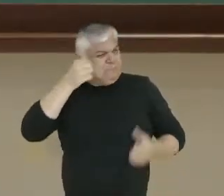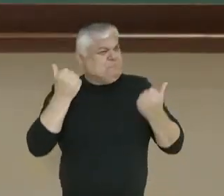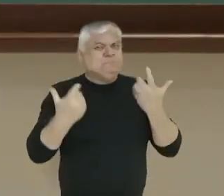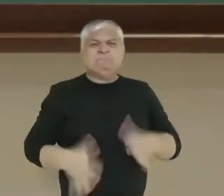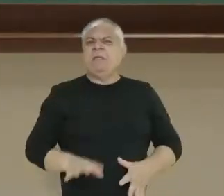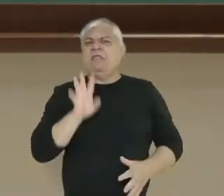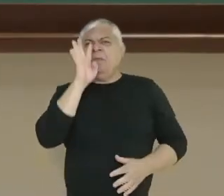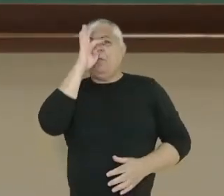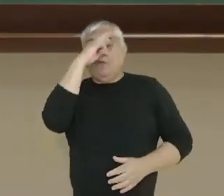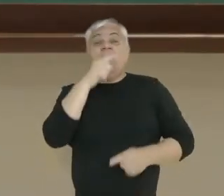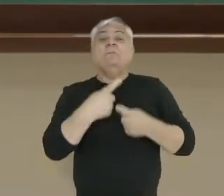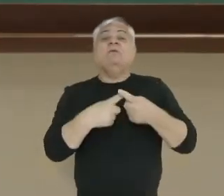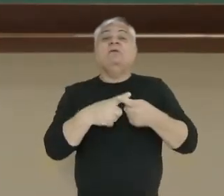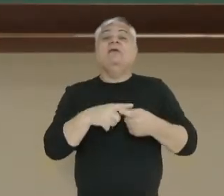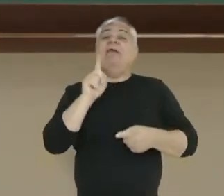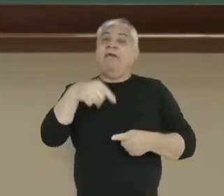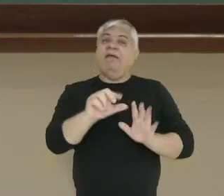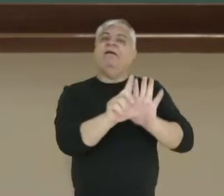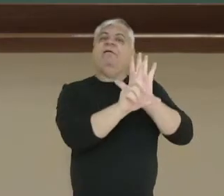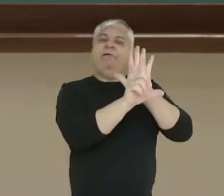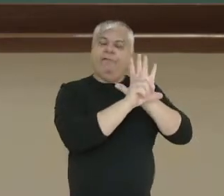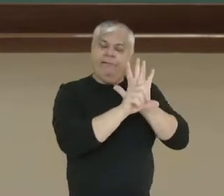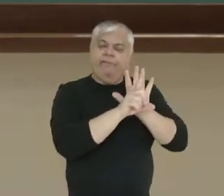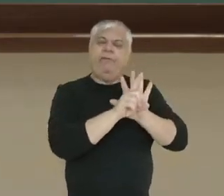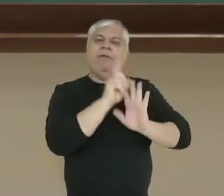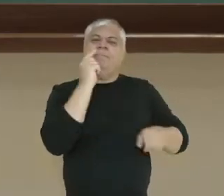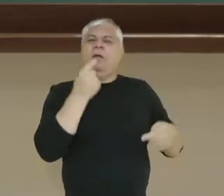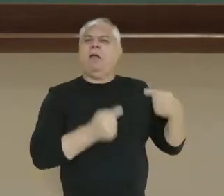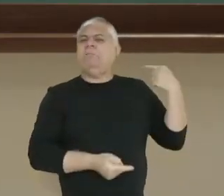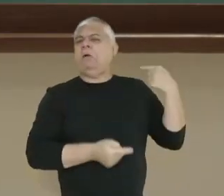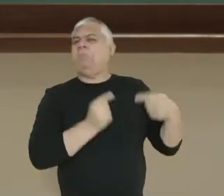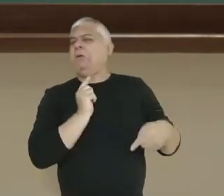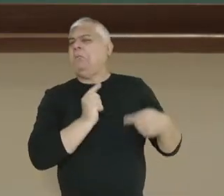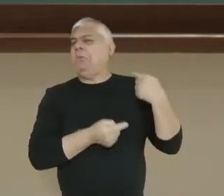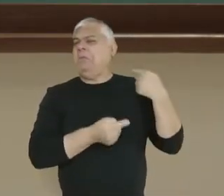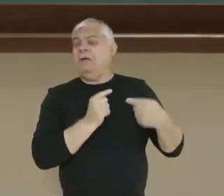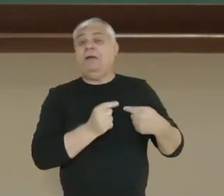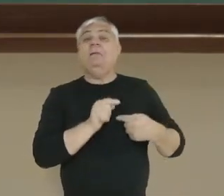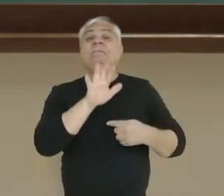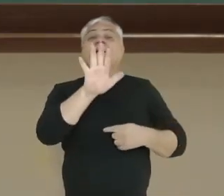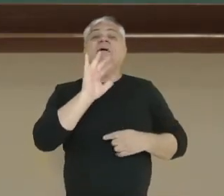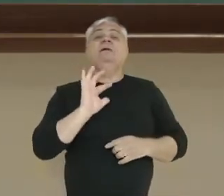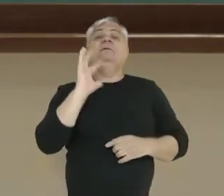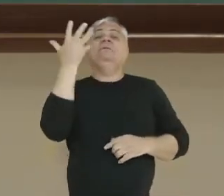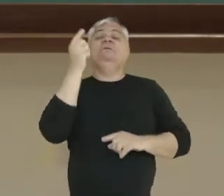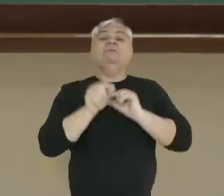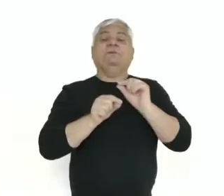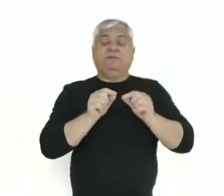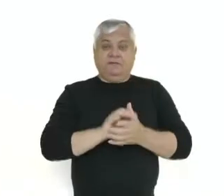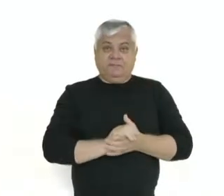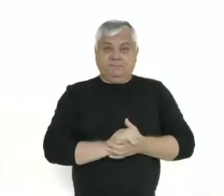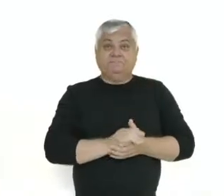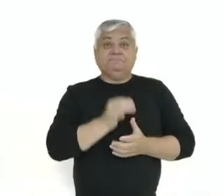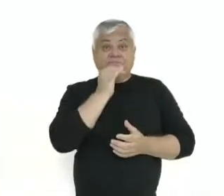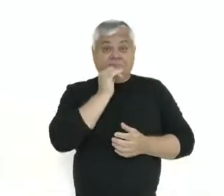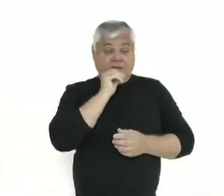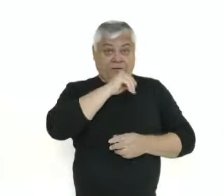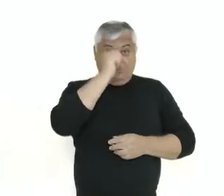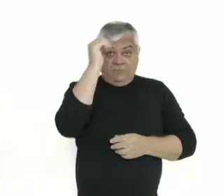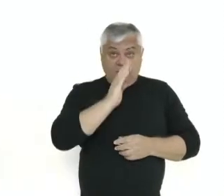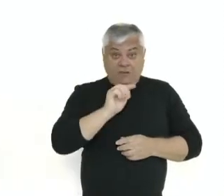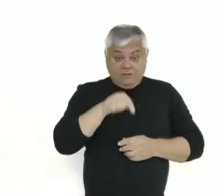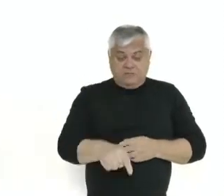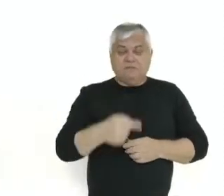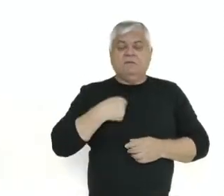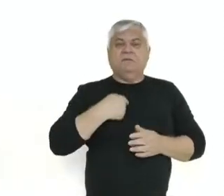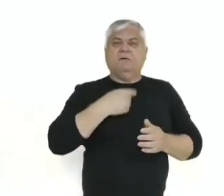ser também mais uma das leis que vão entrar em vigor. O que acontecia é que então no Brasil, a